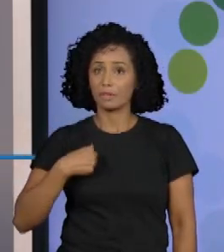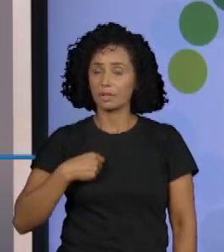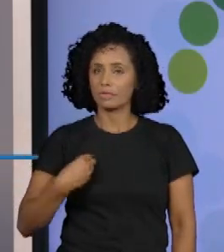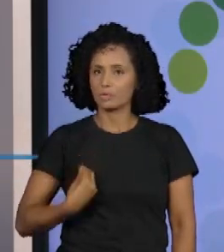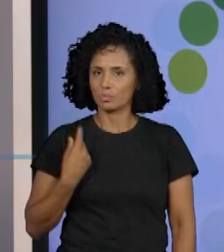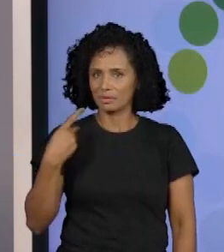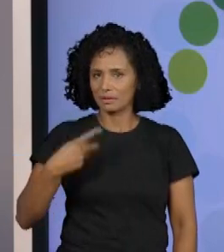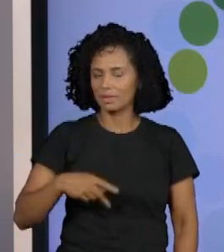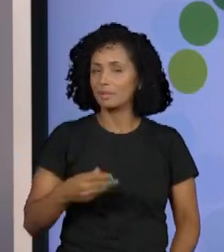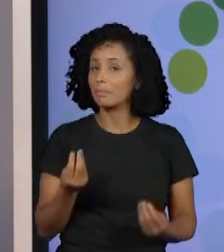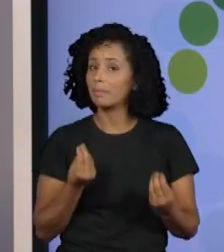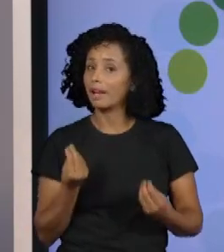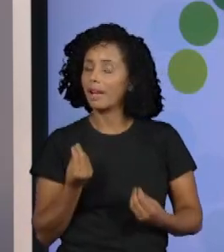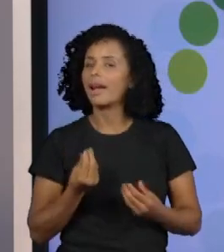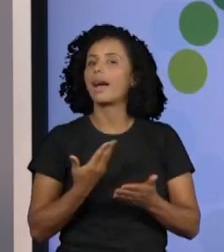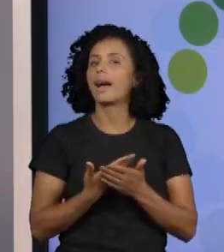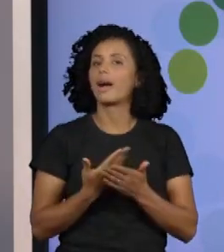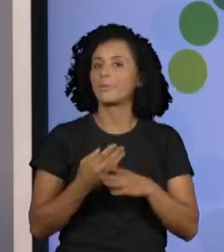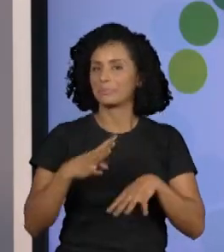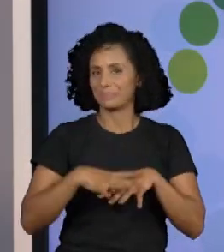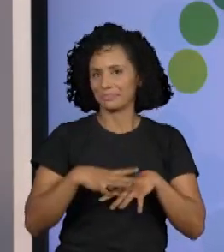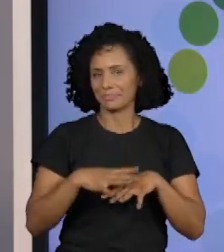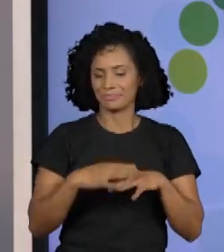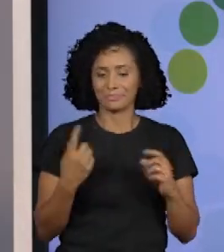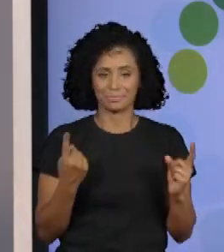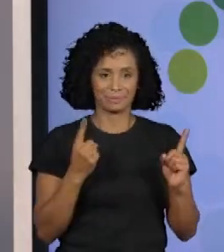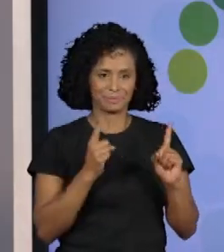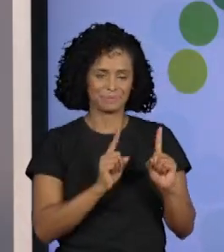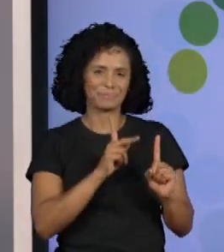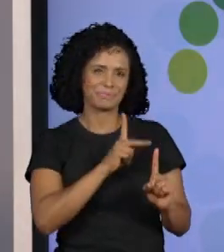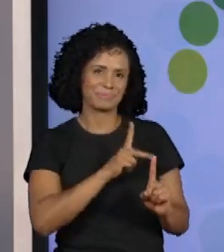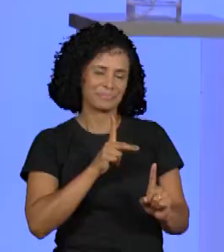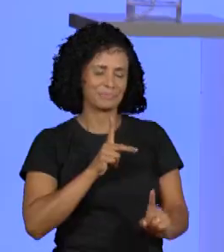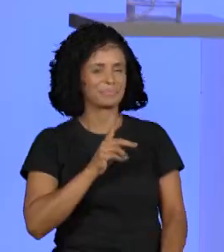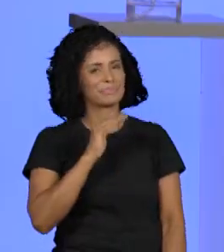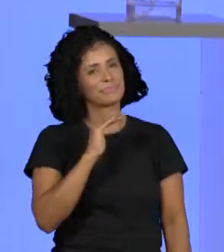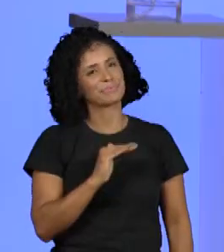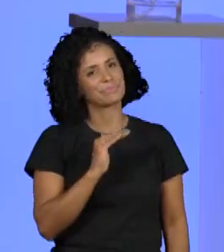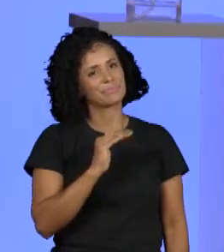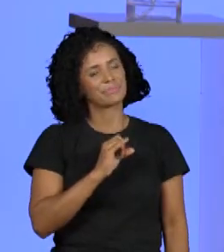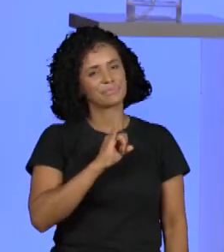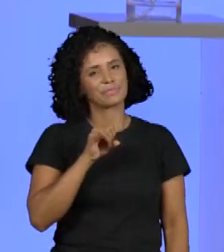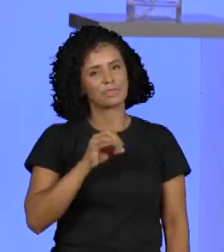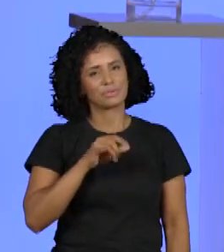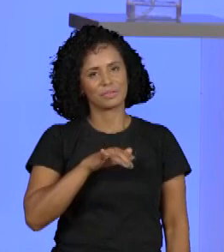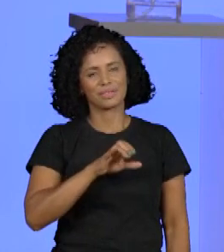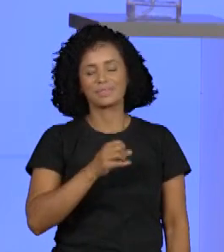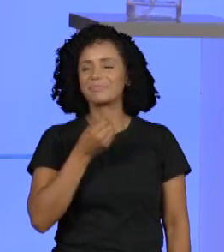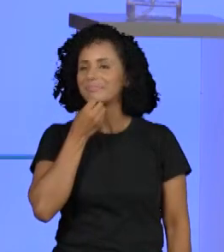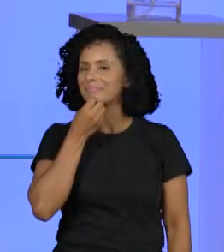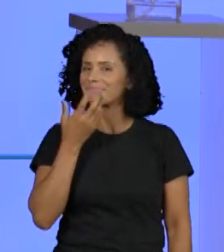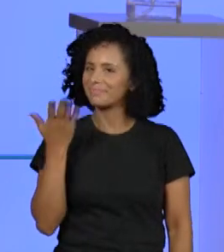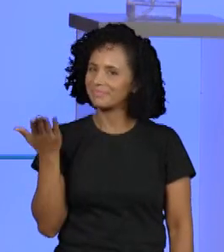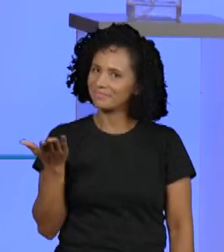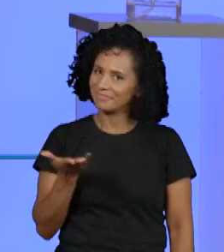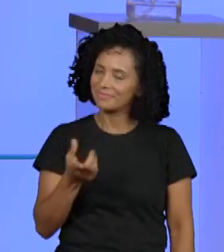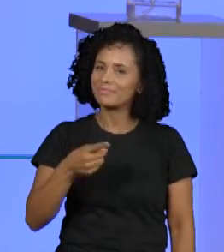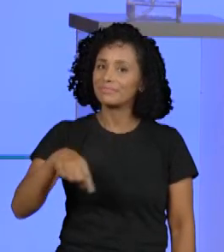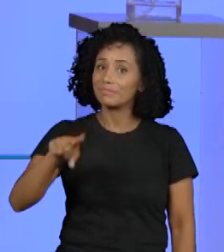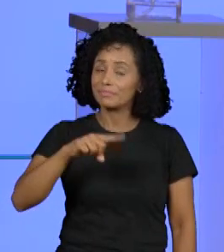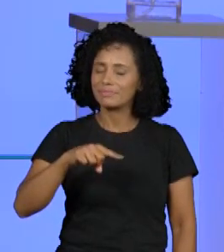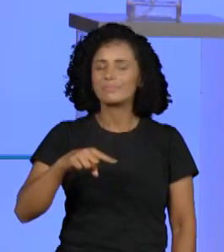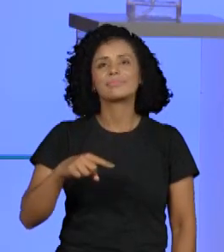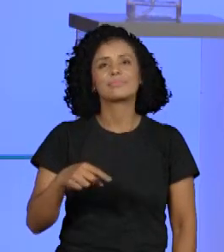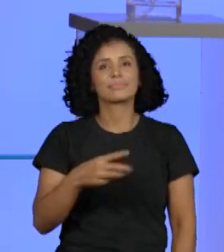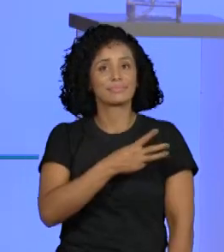muito bem-vindos para esta aula que me acompanha, professora Joyce. Bem-vinda, Pro! Muito obrigada pelo convite. Olá, estudantes do